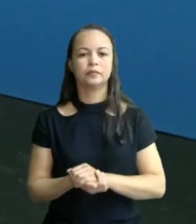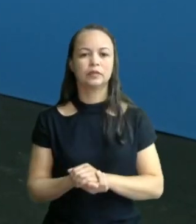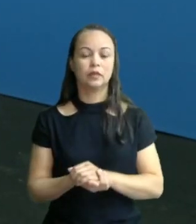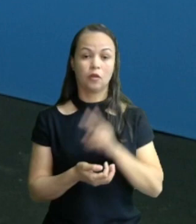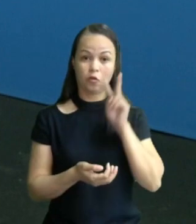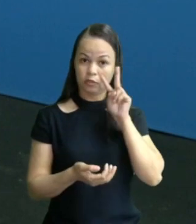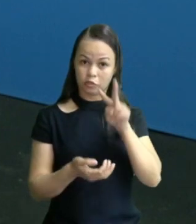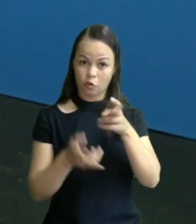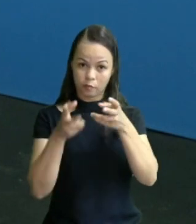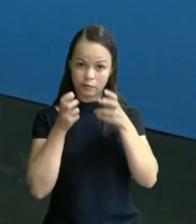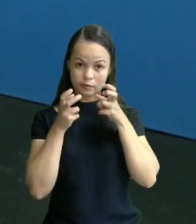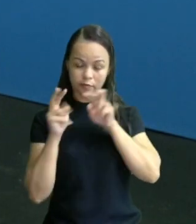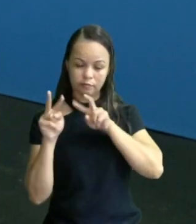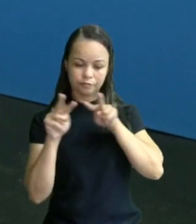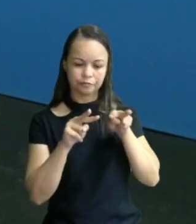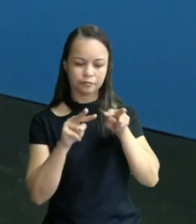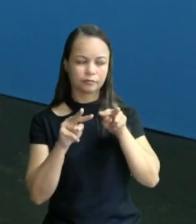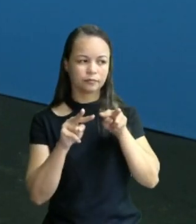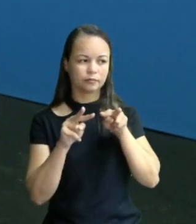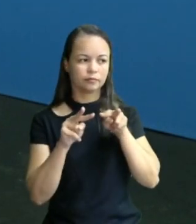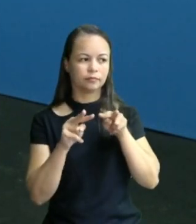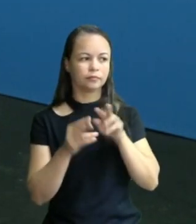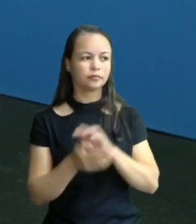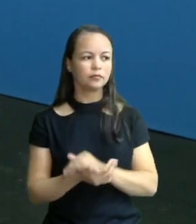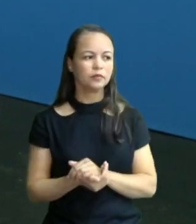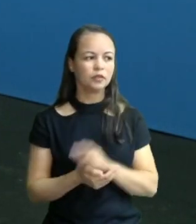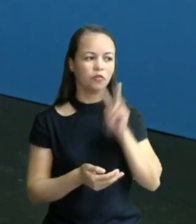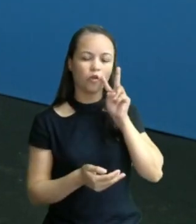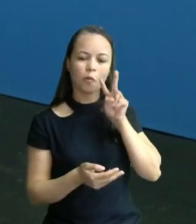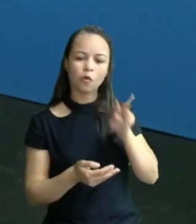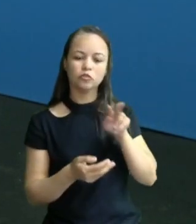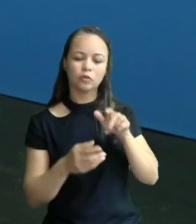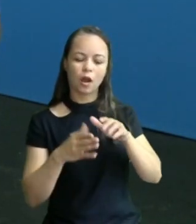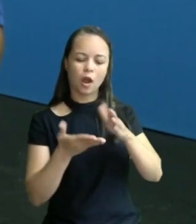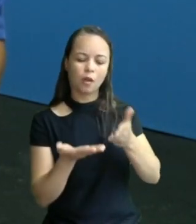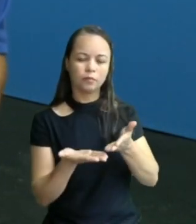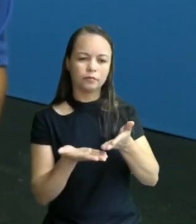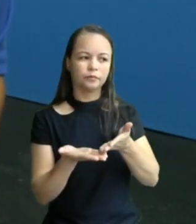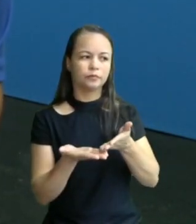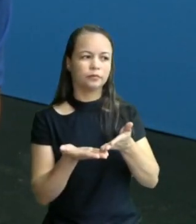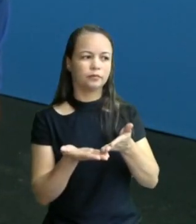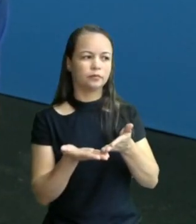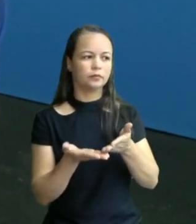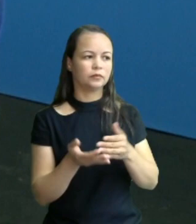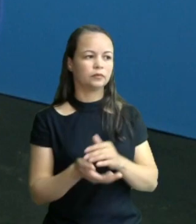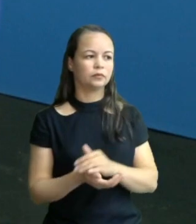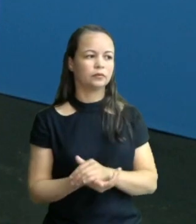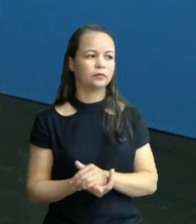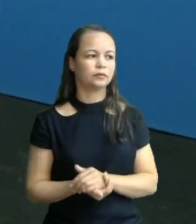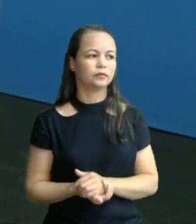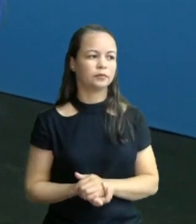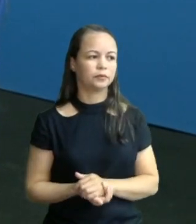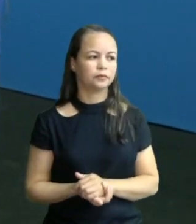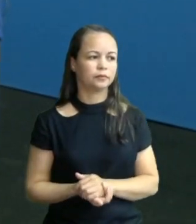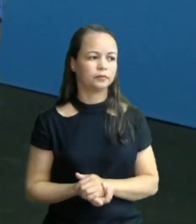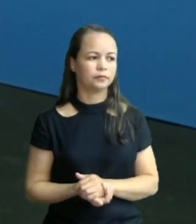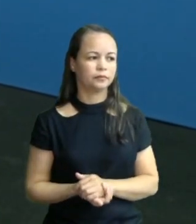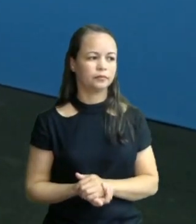Dá para ver aí? Eu vou baixar um pouquinho para mostrar para vocês, ó. Aqui, ó.